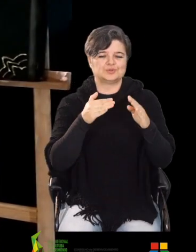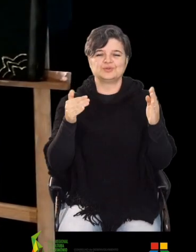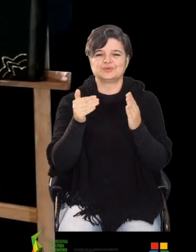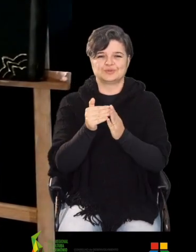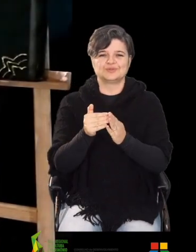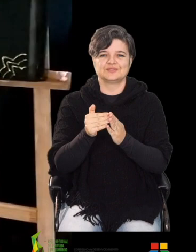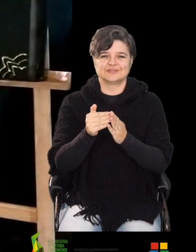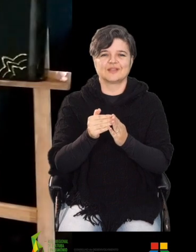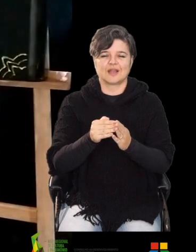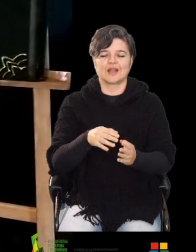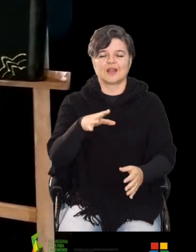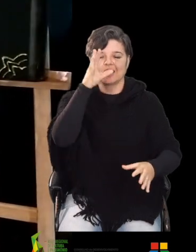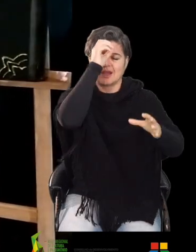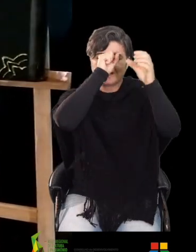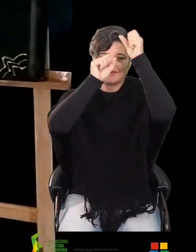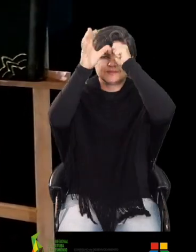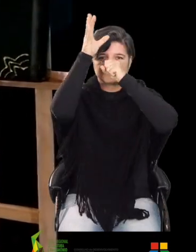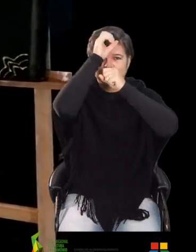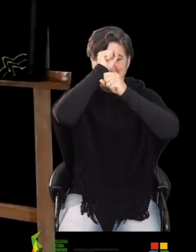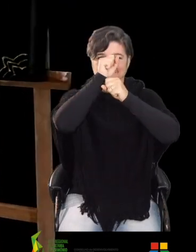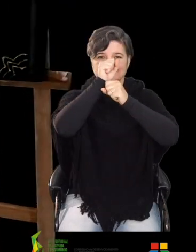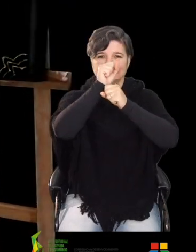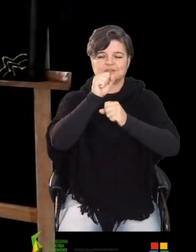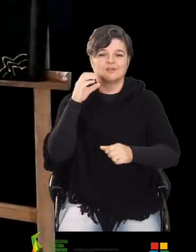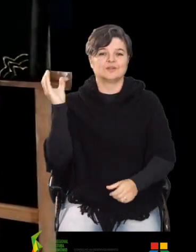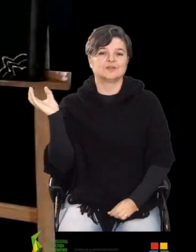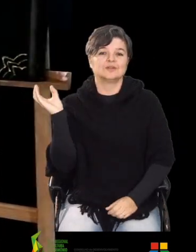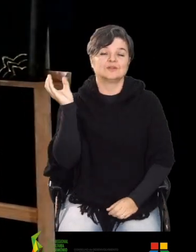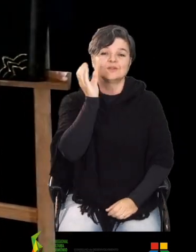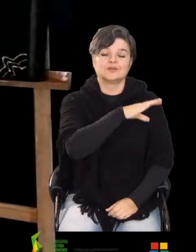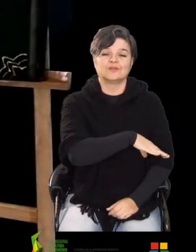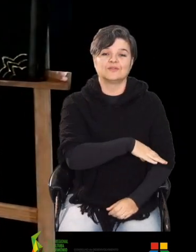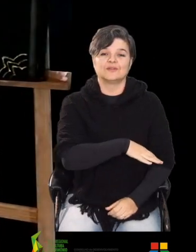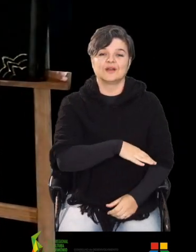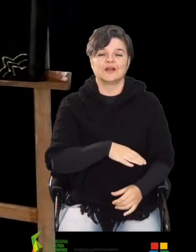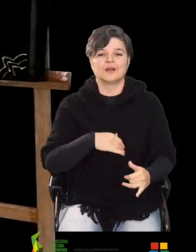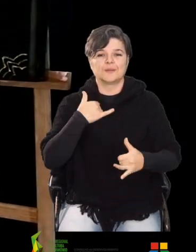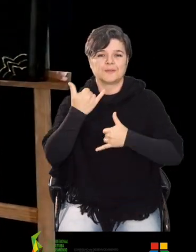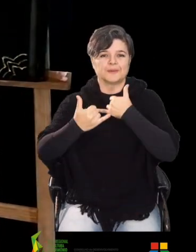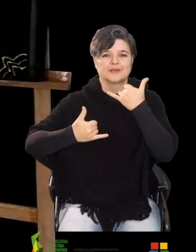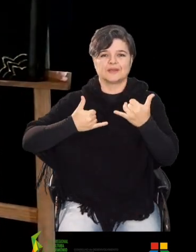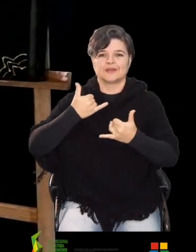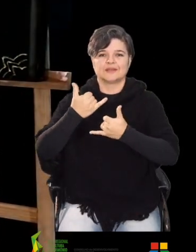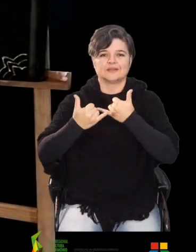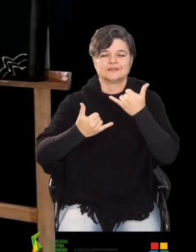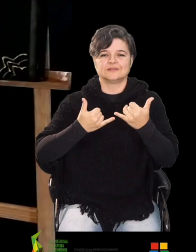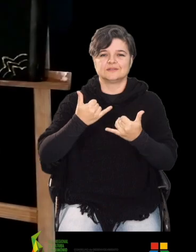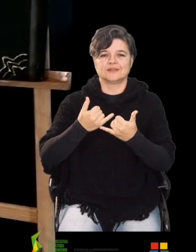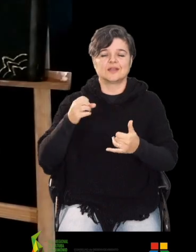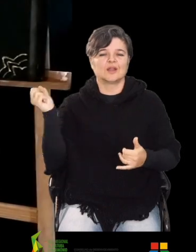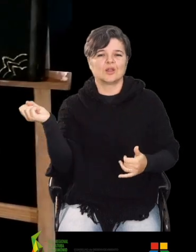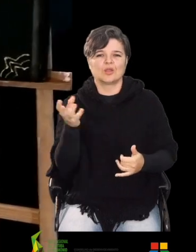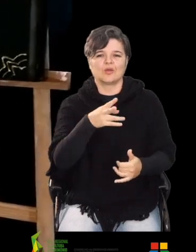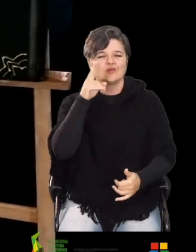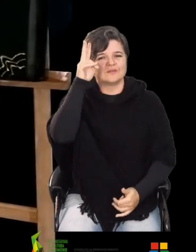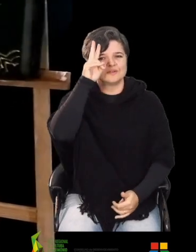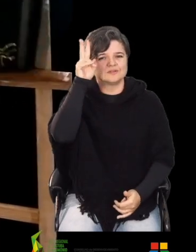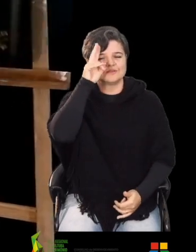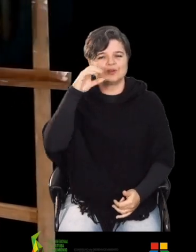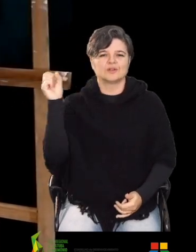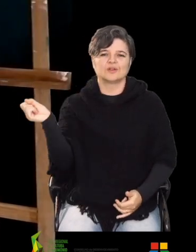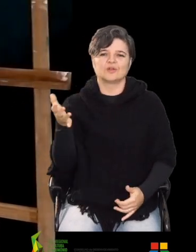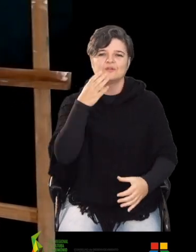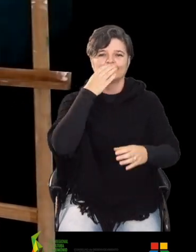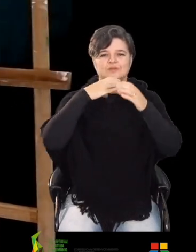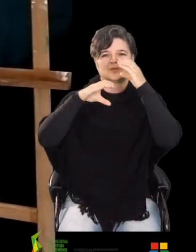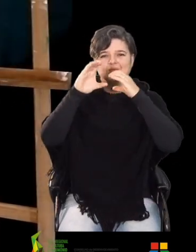aprendiam uma nova brincadeira escutava uma história uma canção e foi uma